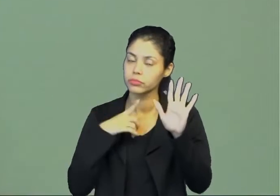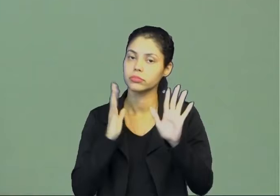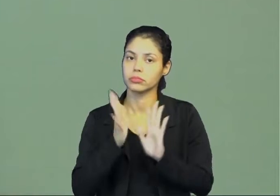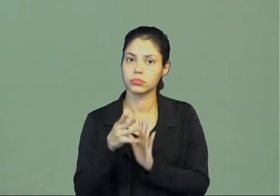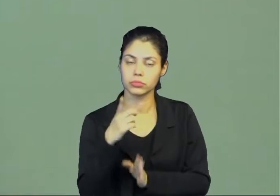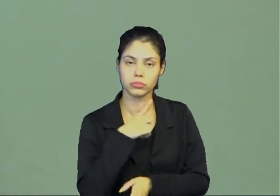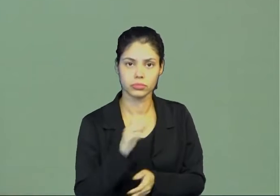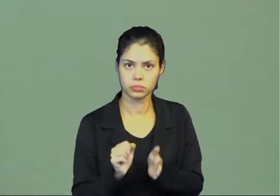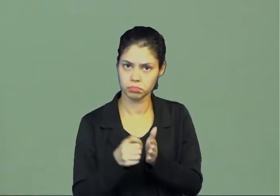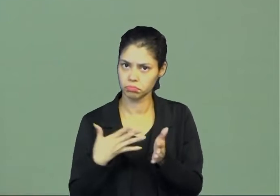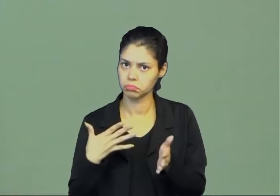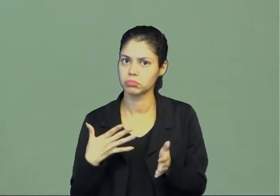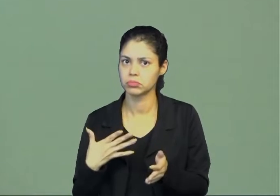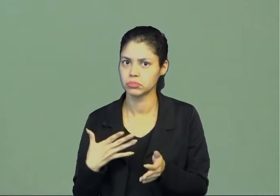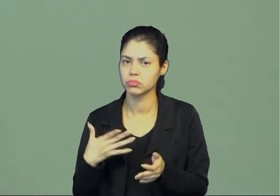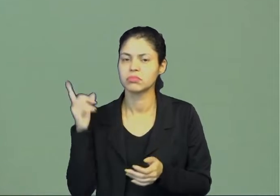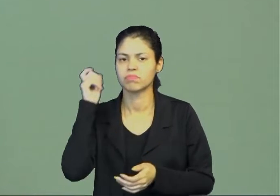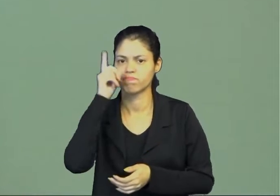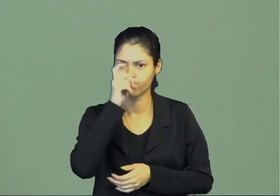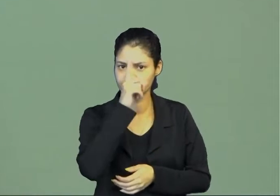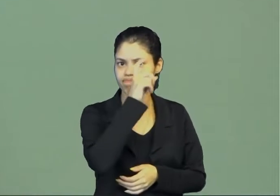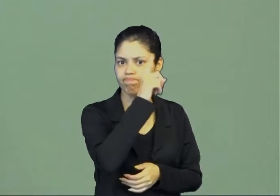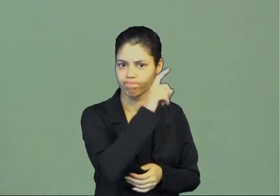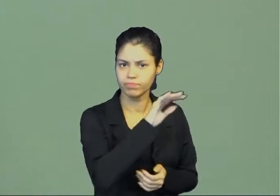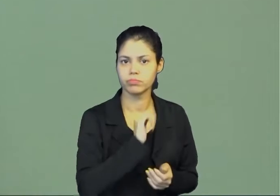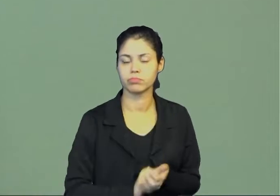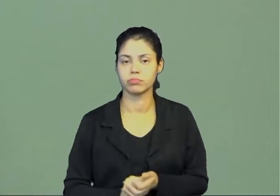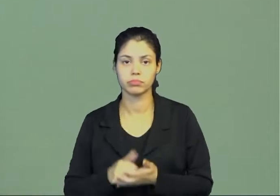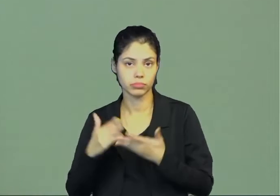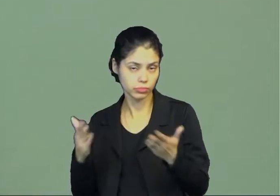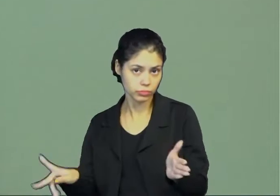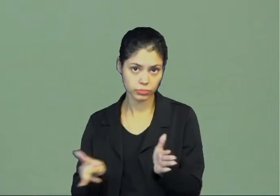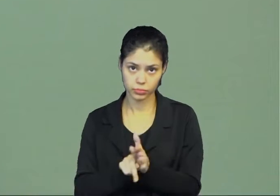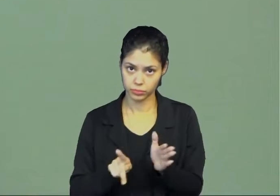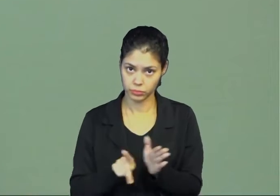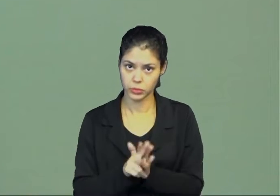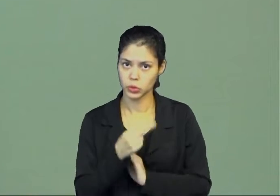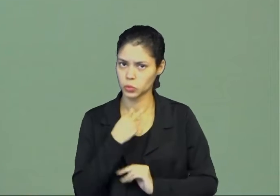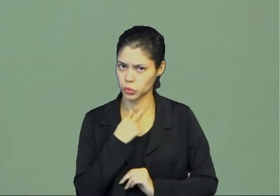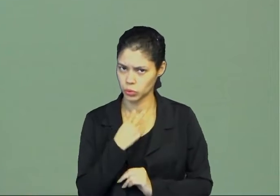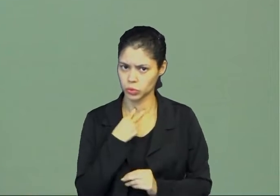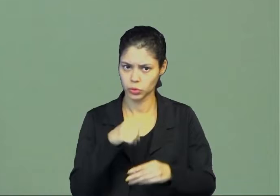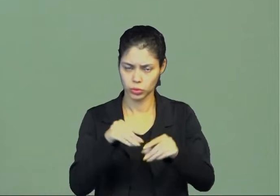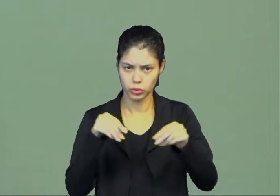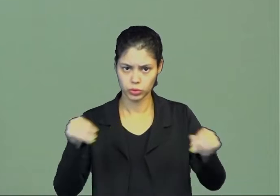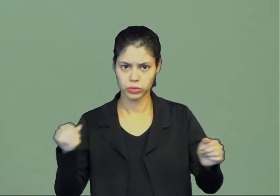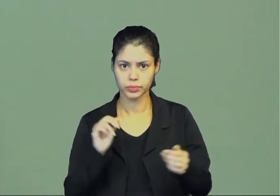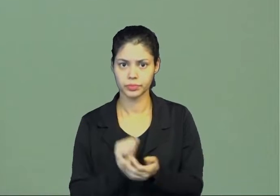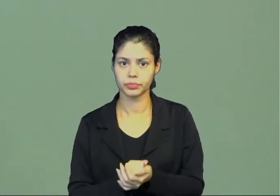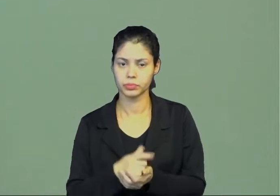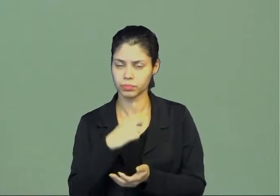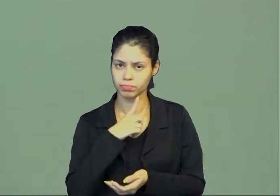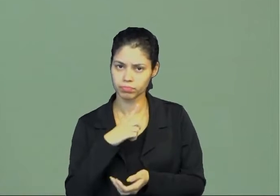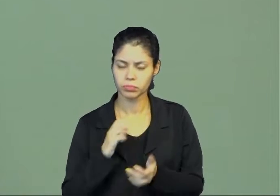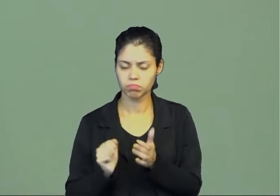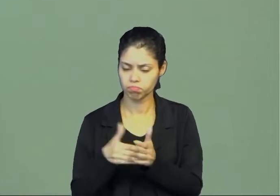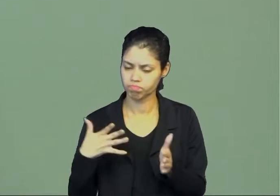já havia muitas tensões em relação à ocupação de territórios africanos,